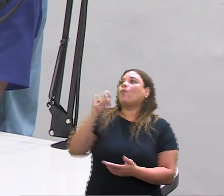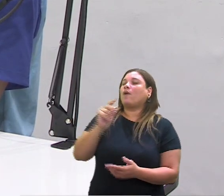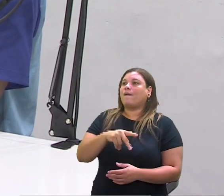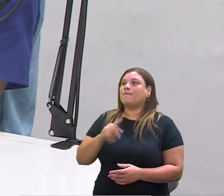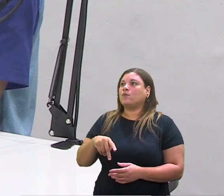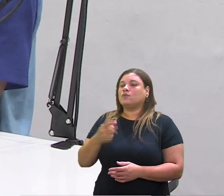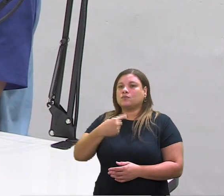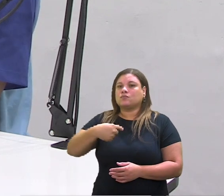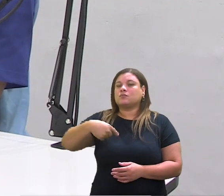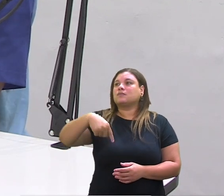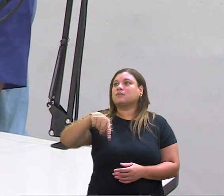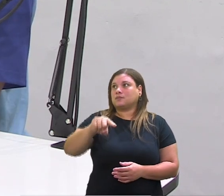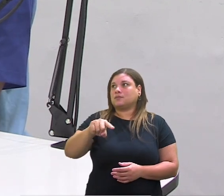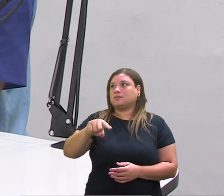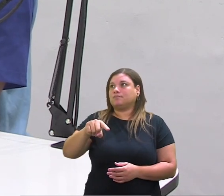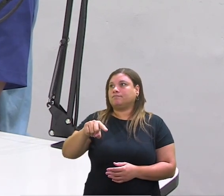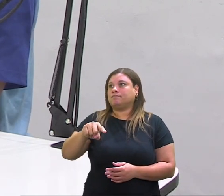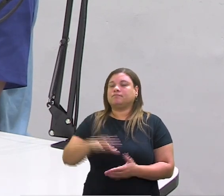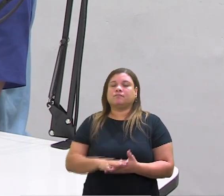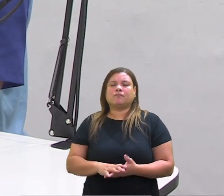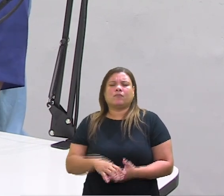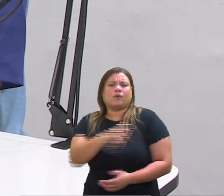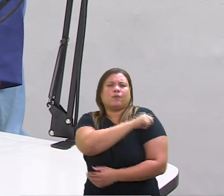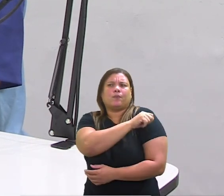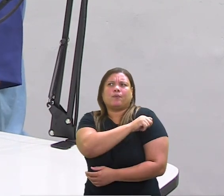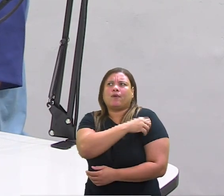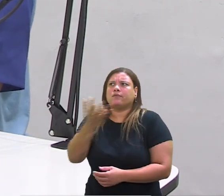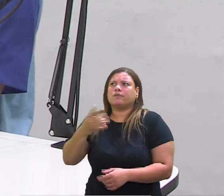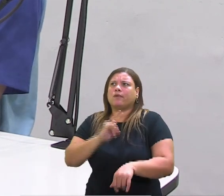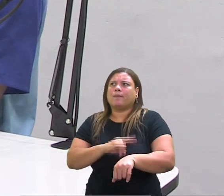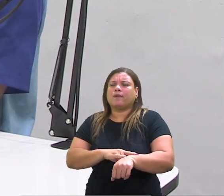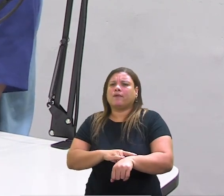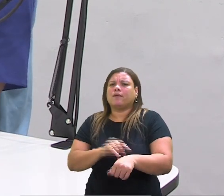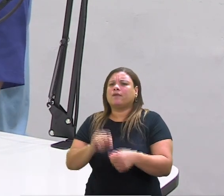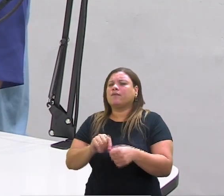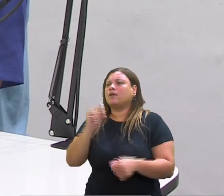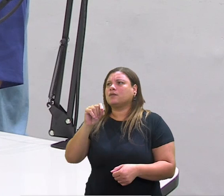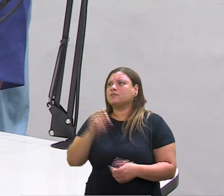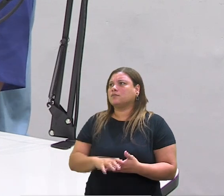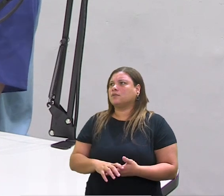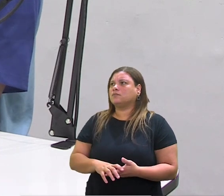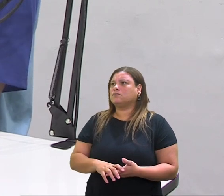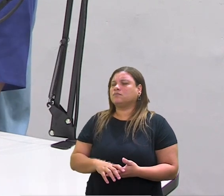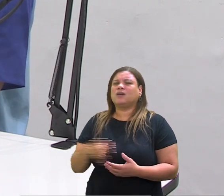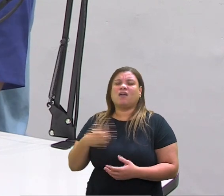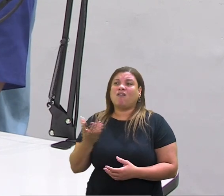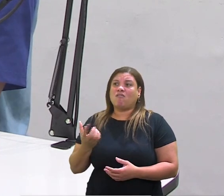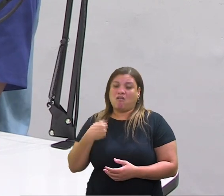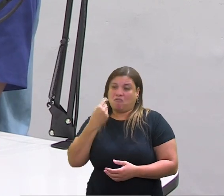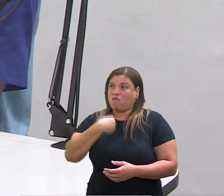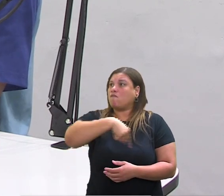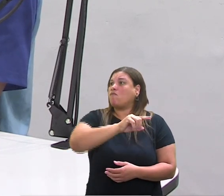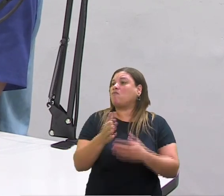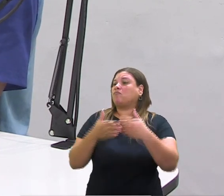absurda, porque querendo ou não, a gente tem que pelo menos dar uma sinalização. Olha, preciso ir no banheiro.